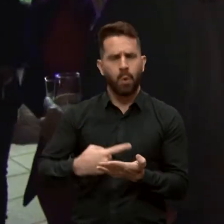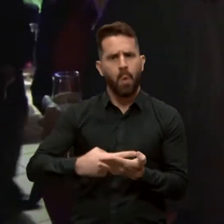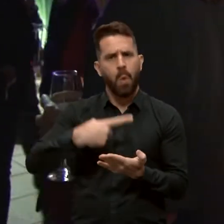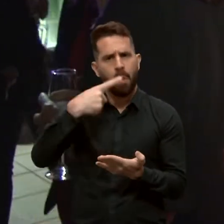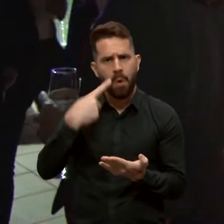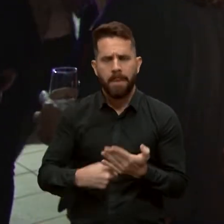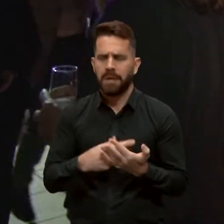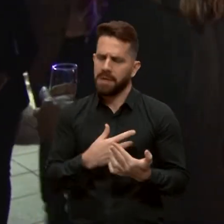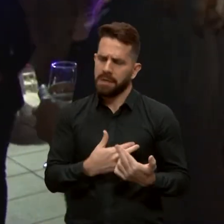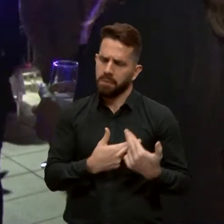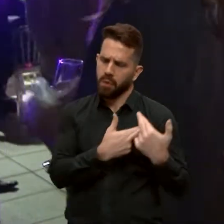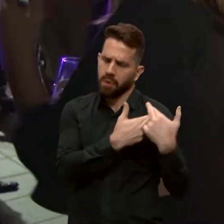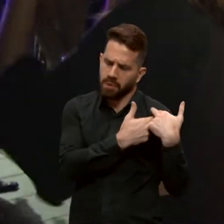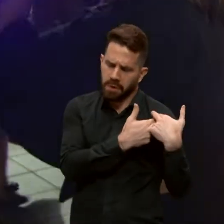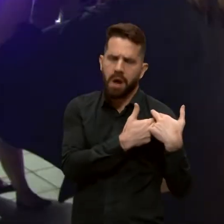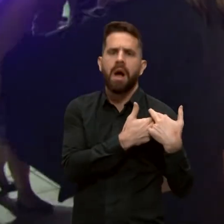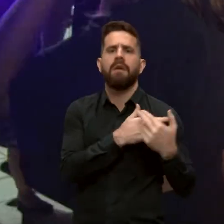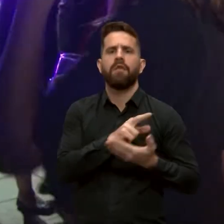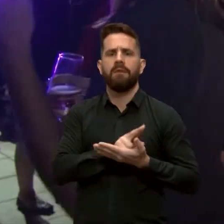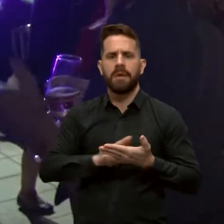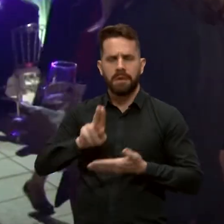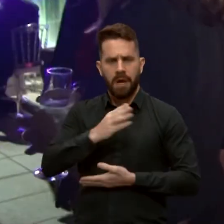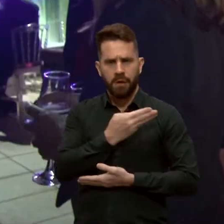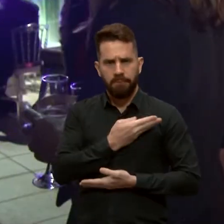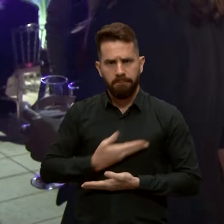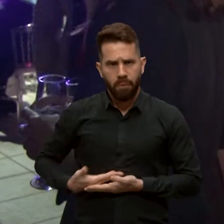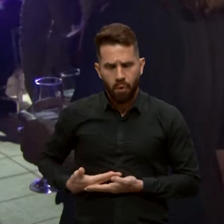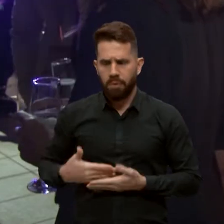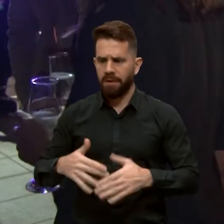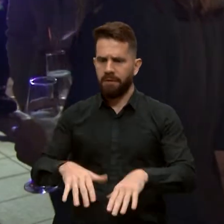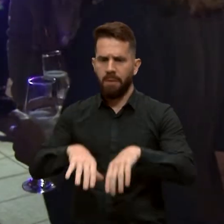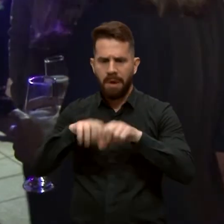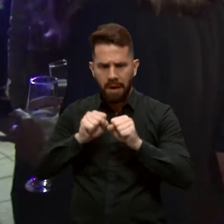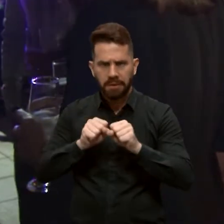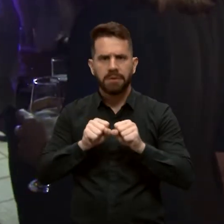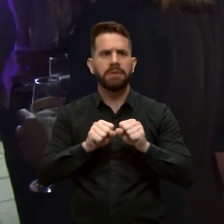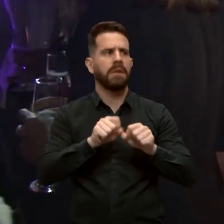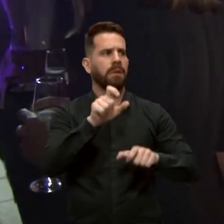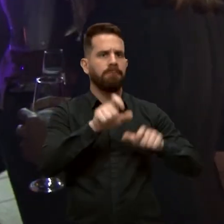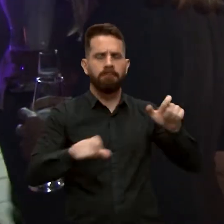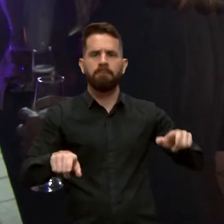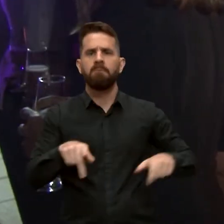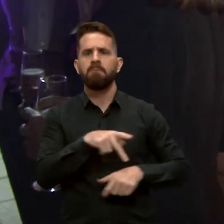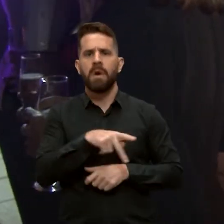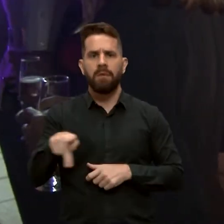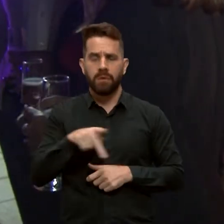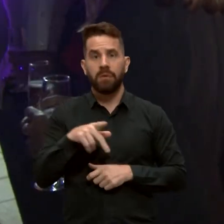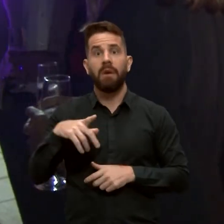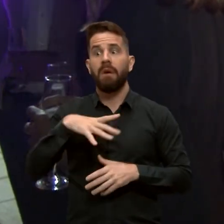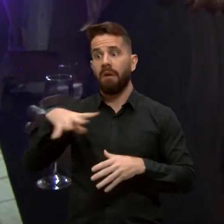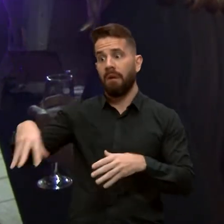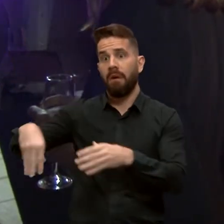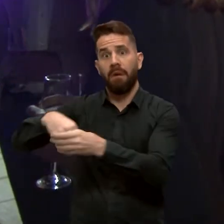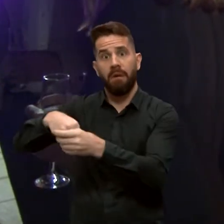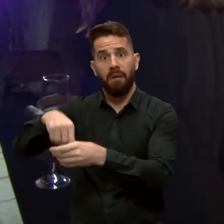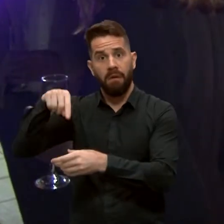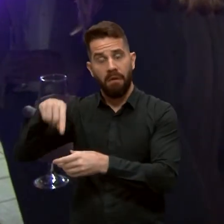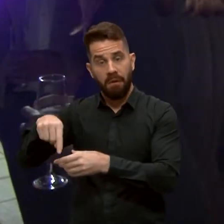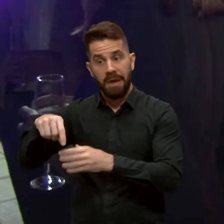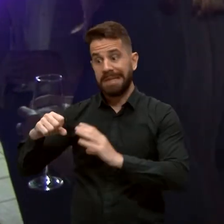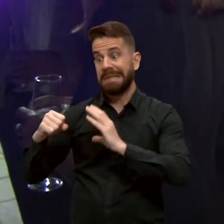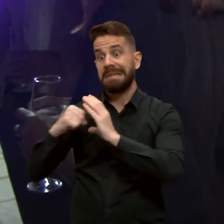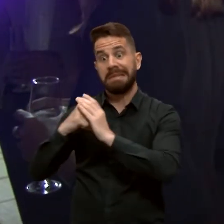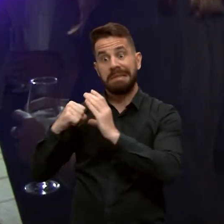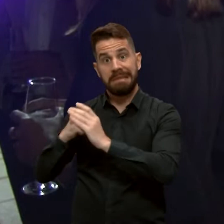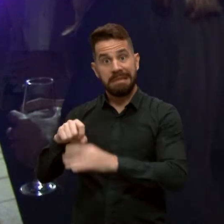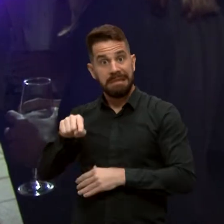a educação, com a formação de professores, e ela chegou ao Centro de Seleção com um